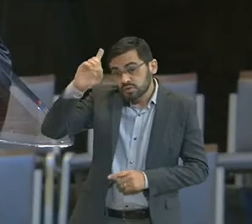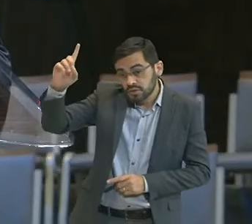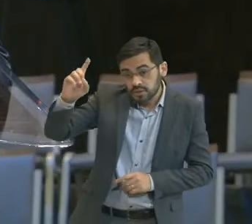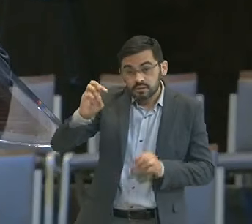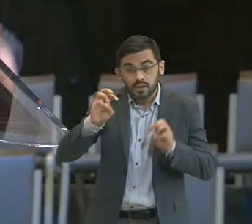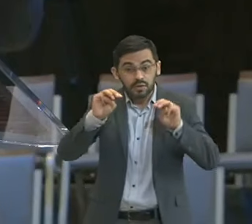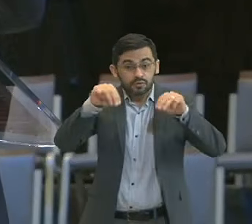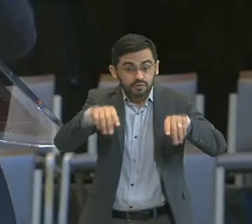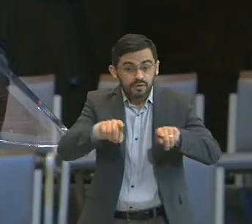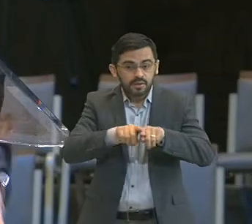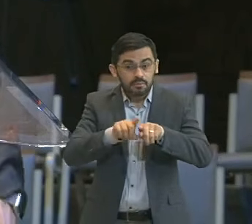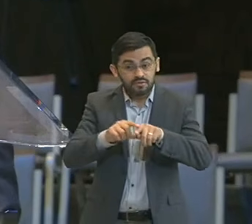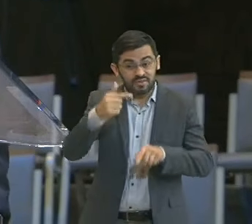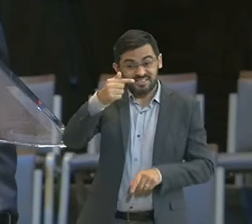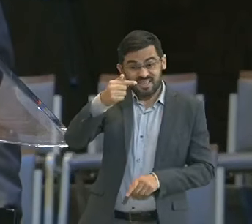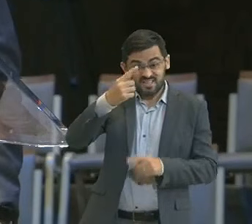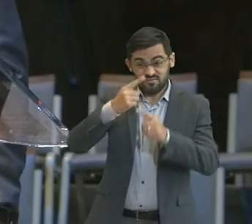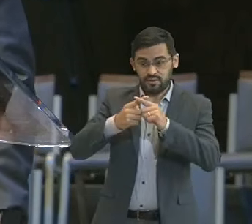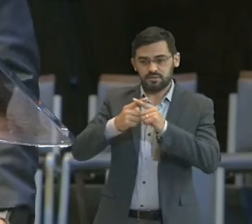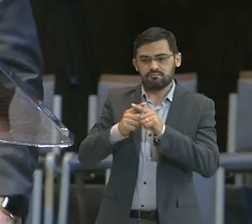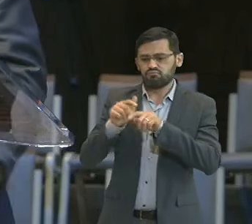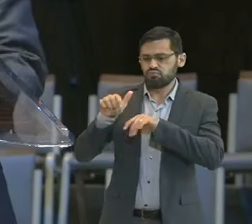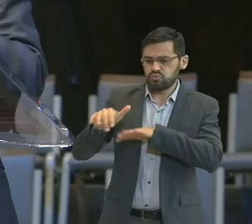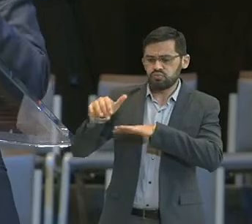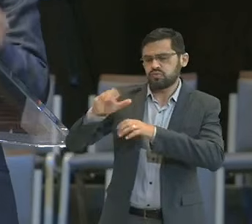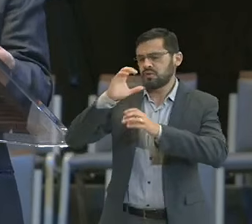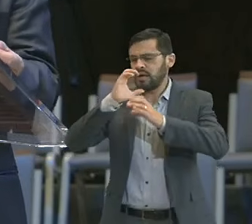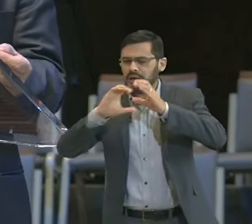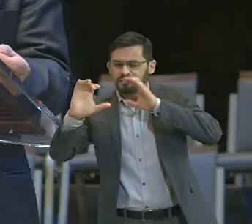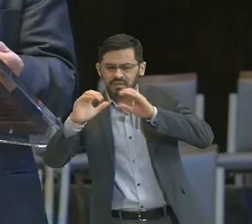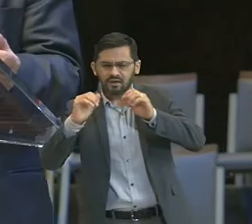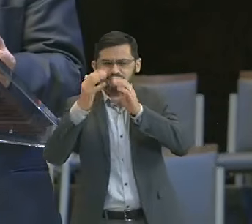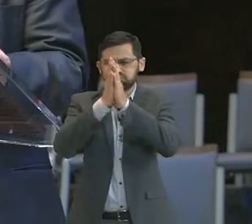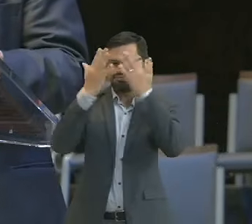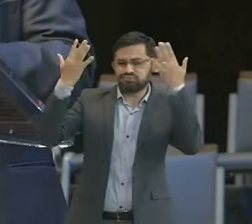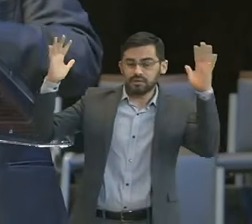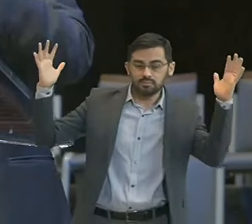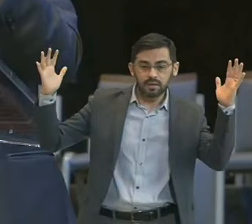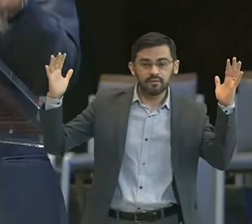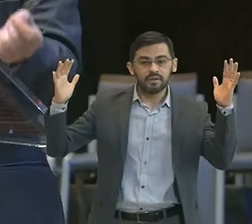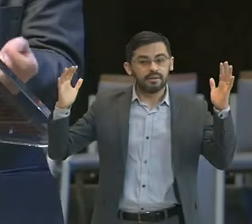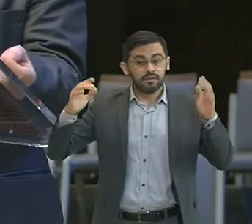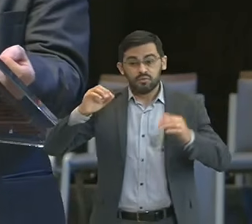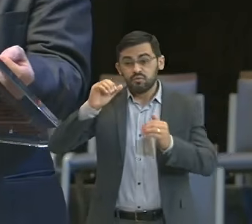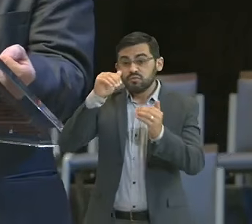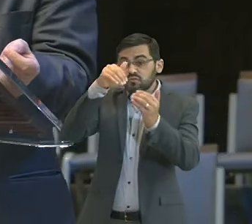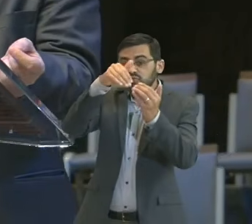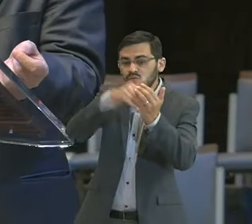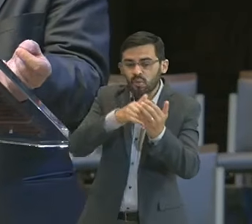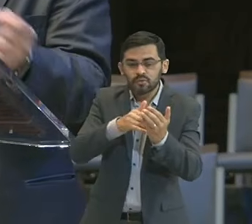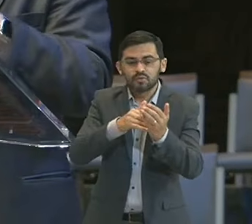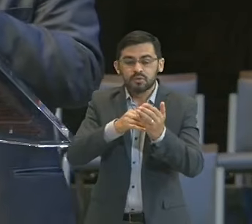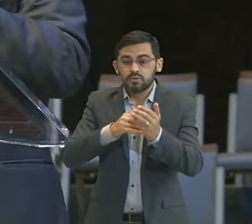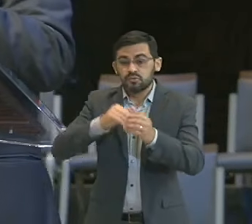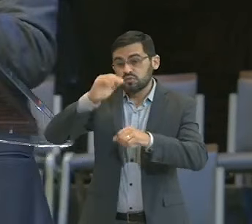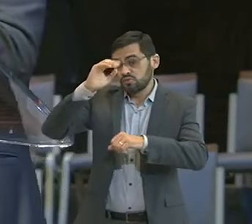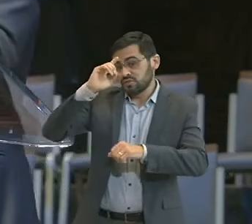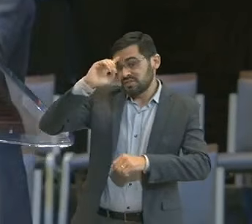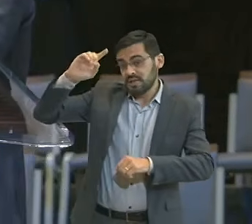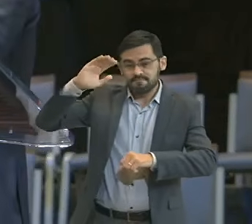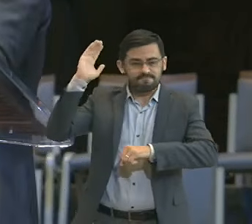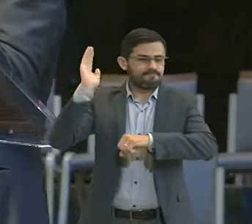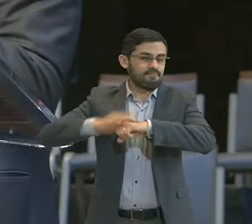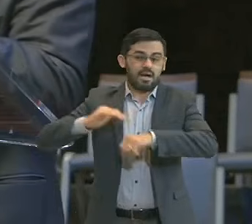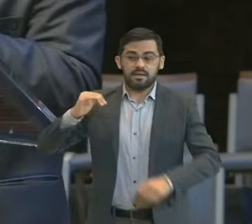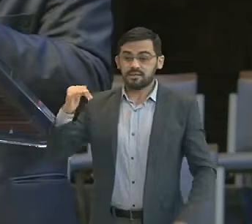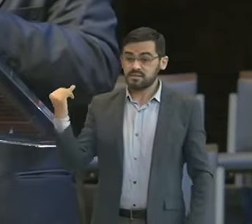último dia eles faziam 7 vezes. Então, no último dia, o dia mais importante da festa, onde